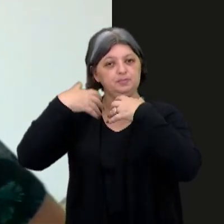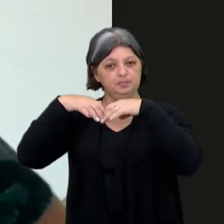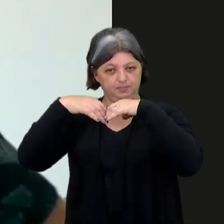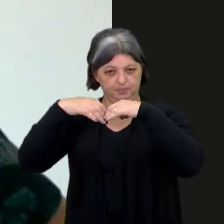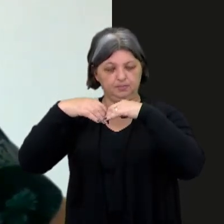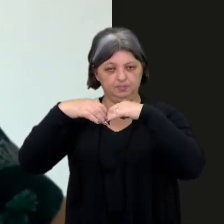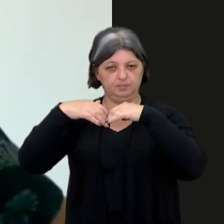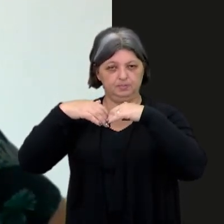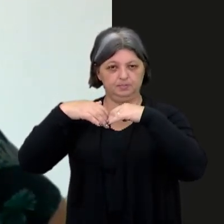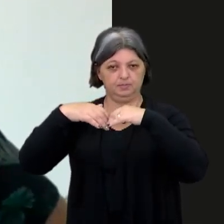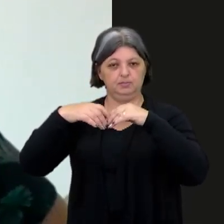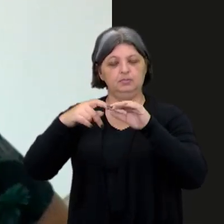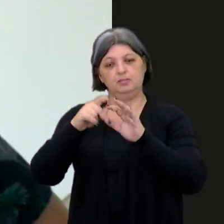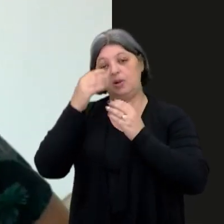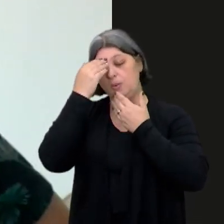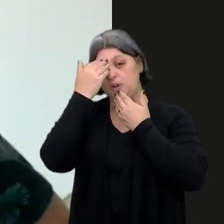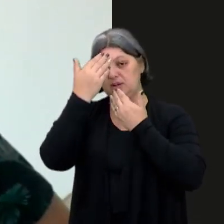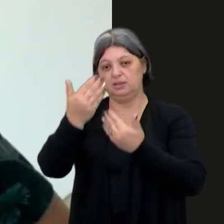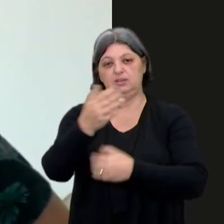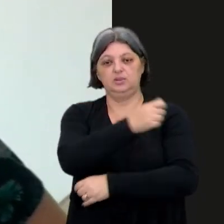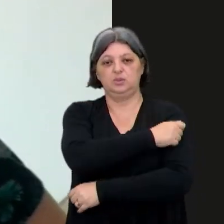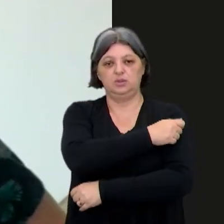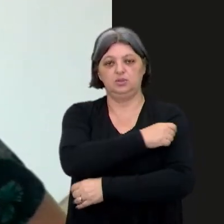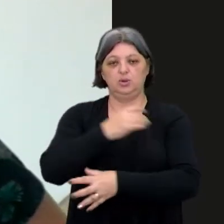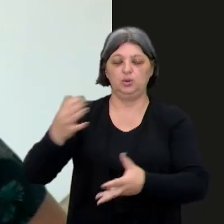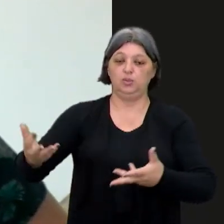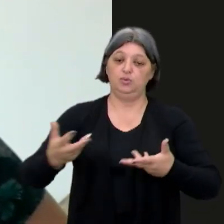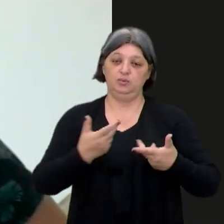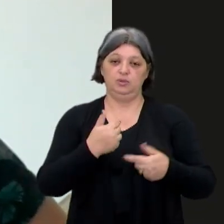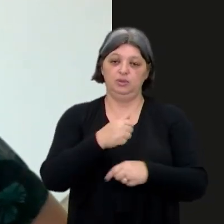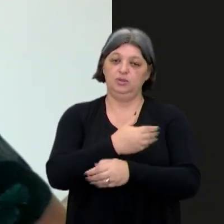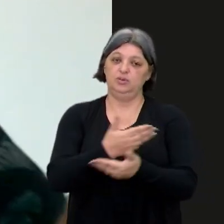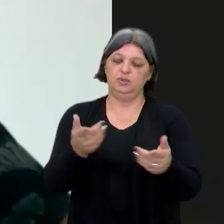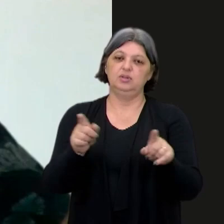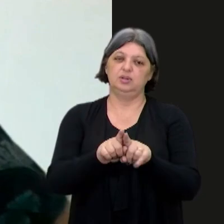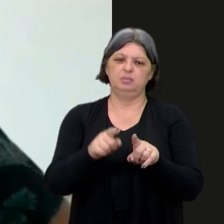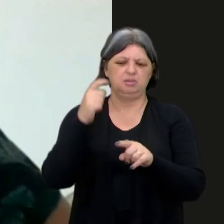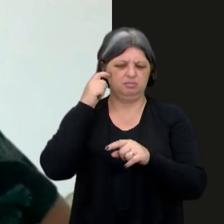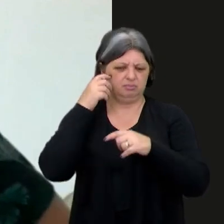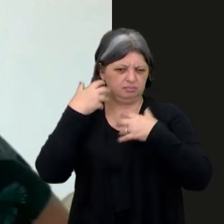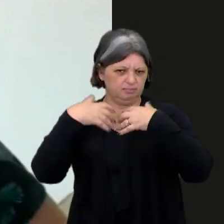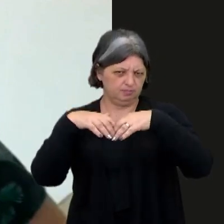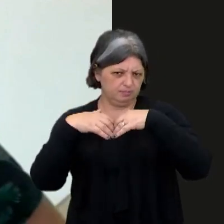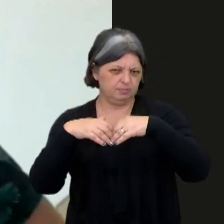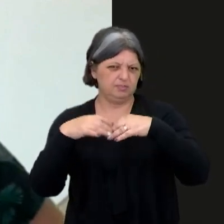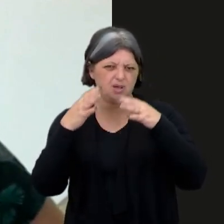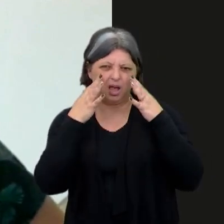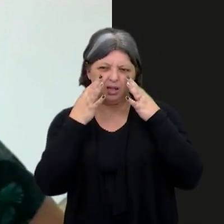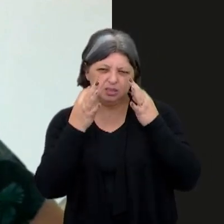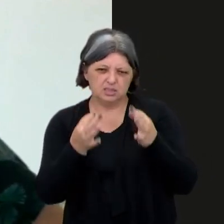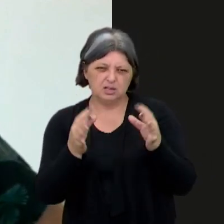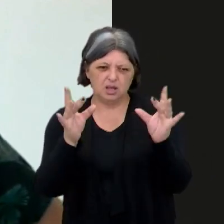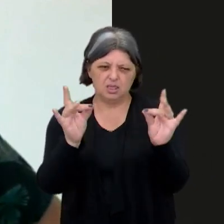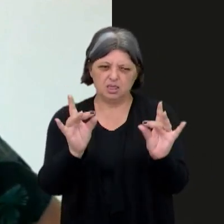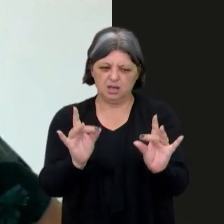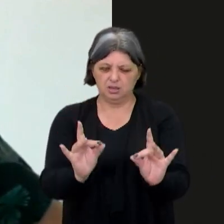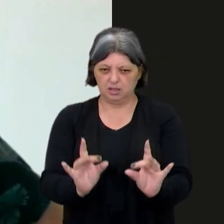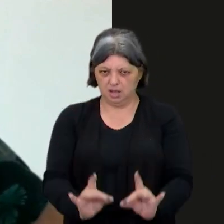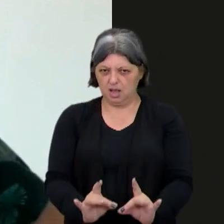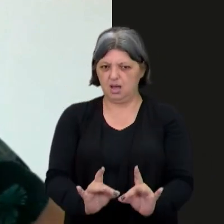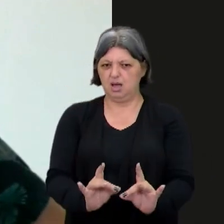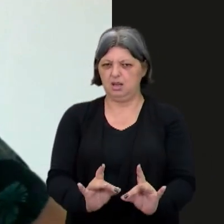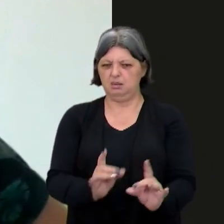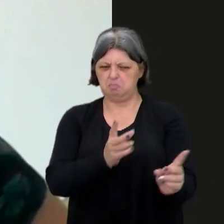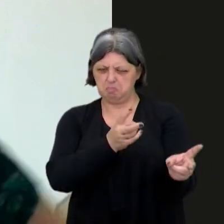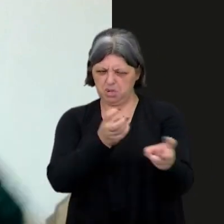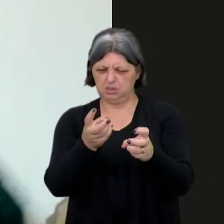Então agradeço todos os alunos e convido todos que também se mantenham reflexivos, prestem atenção nos detalhes, olhem para as